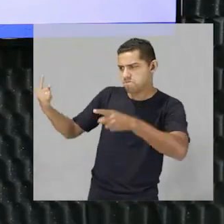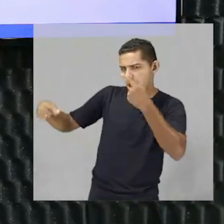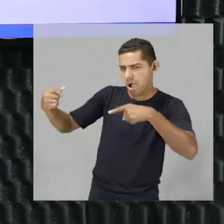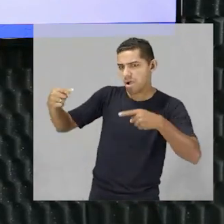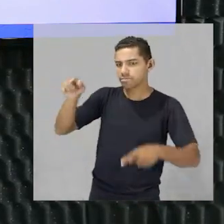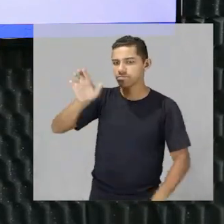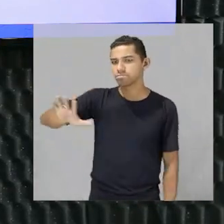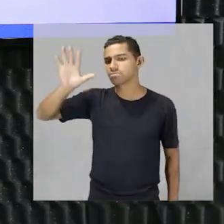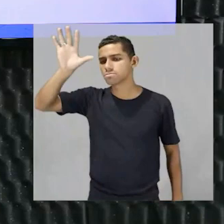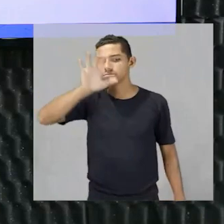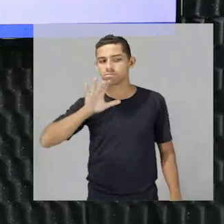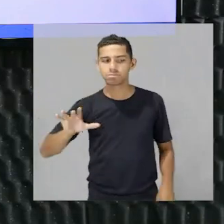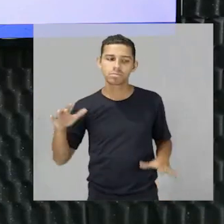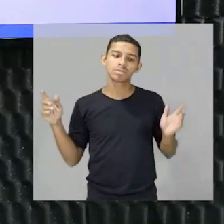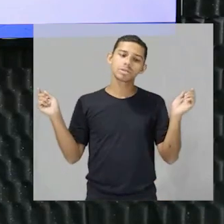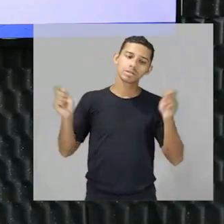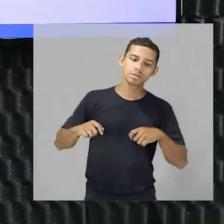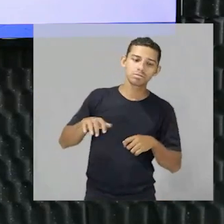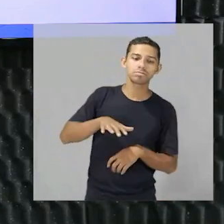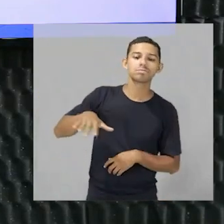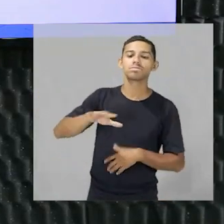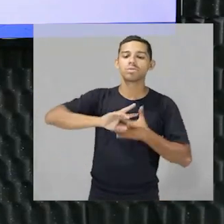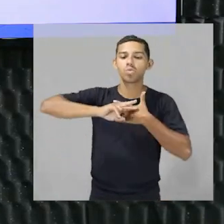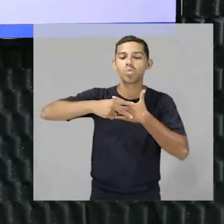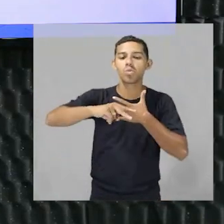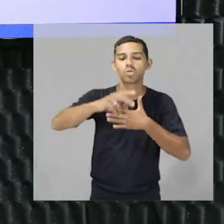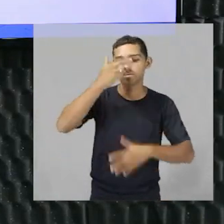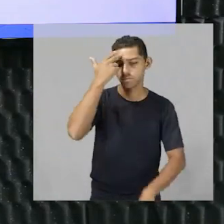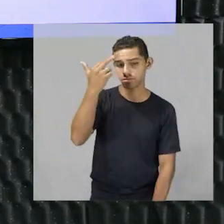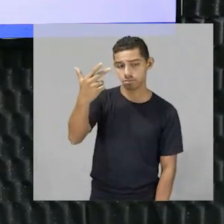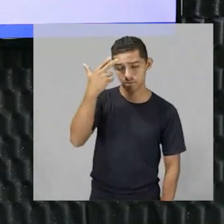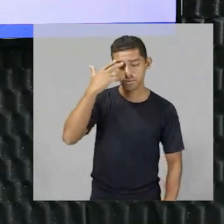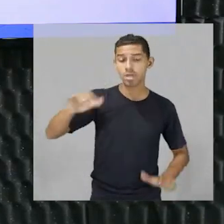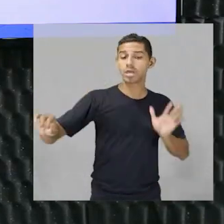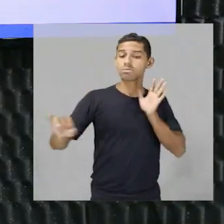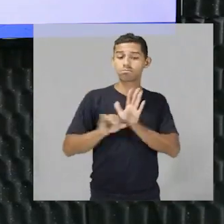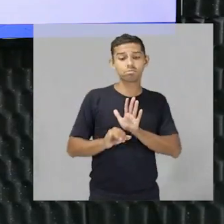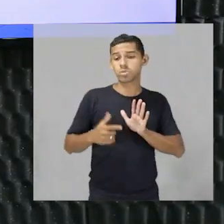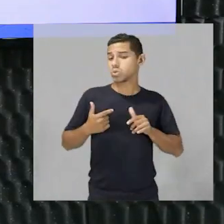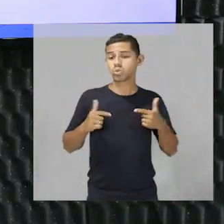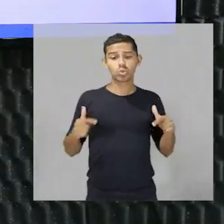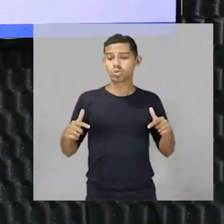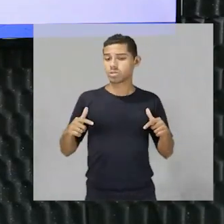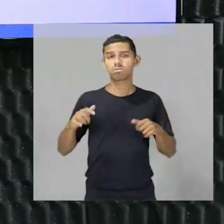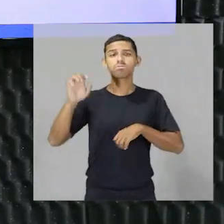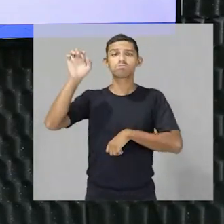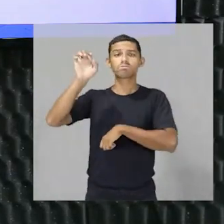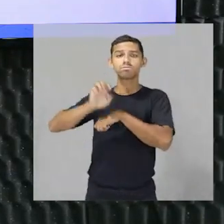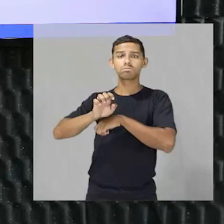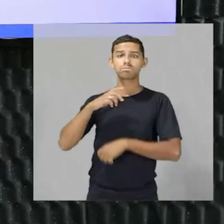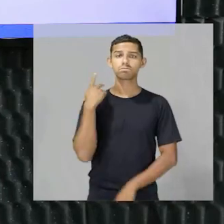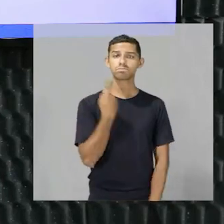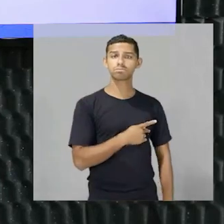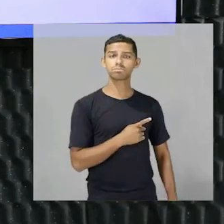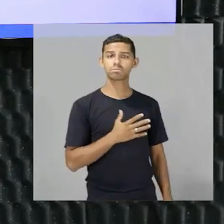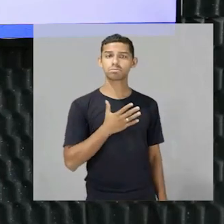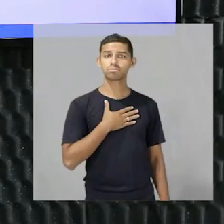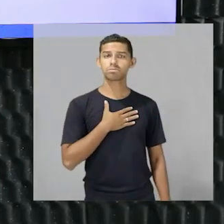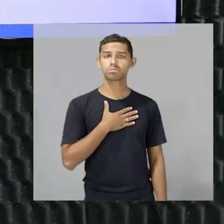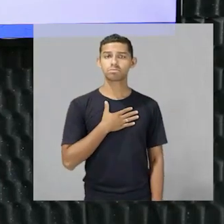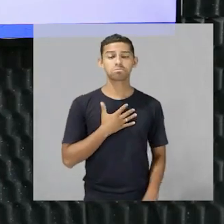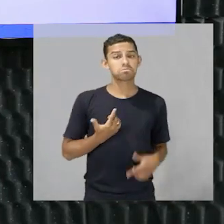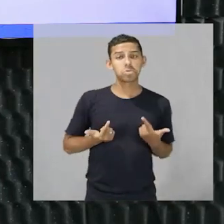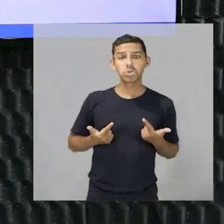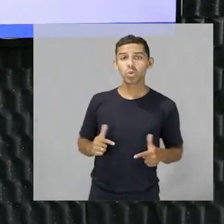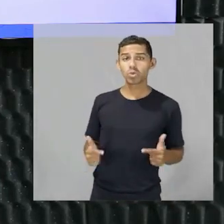curdo é consequência dessa história, ou seja, essa população tem uma identificação, mas eles não possuem seu Estado próprio para dizer que é seu. E a questão está